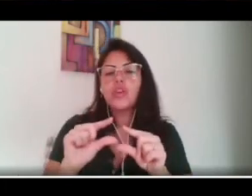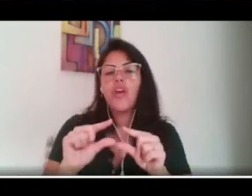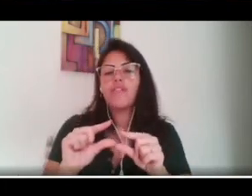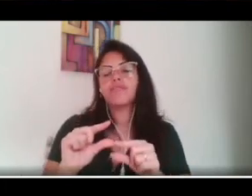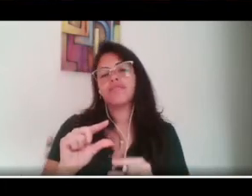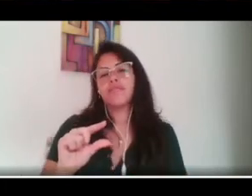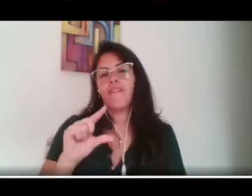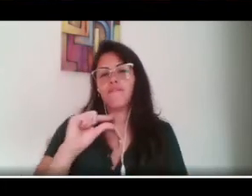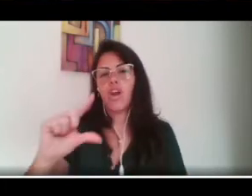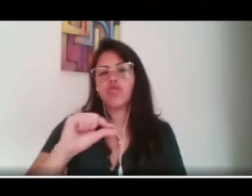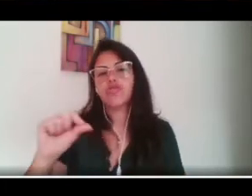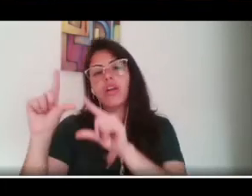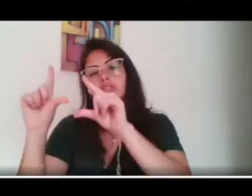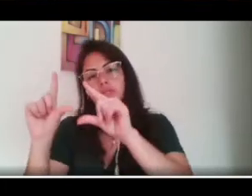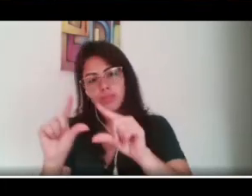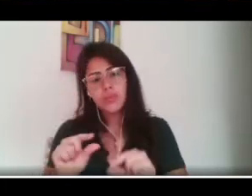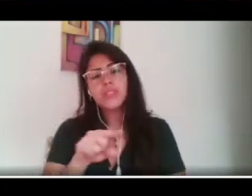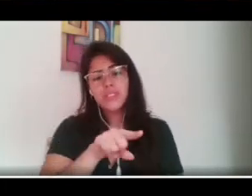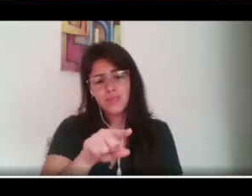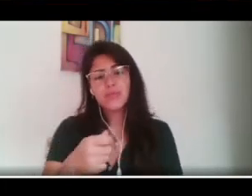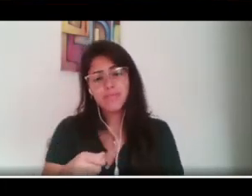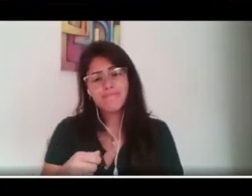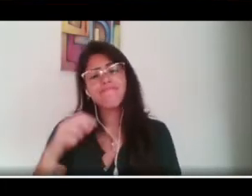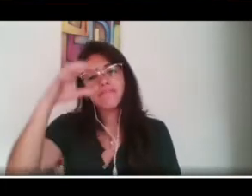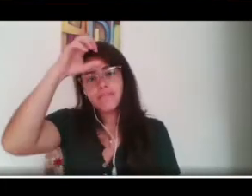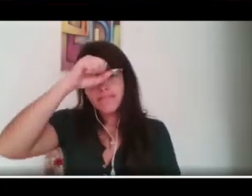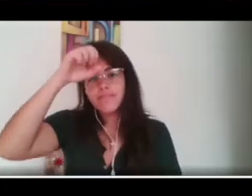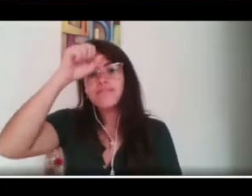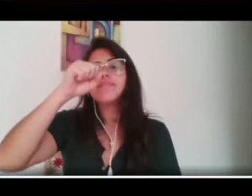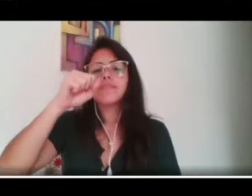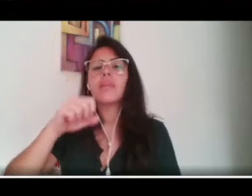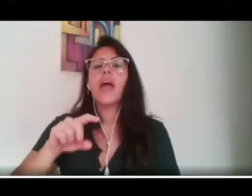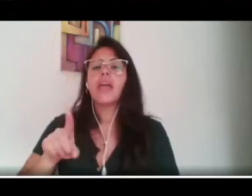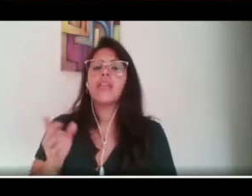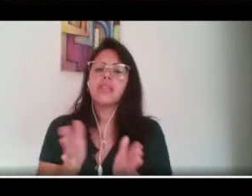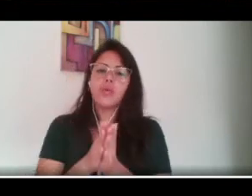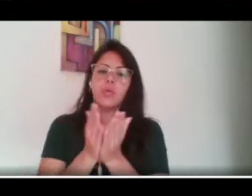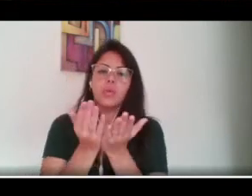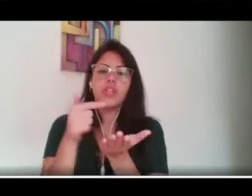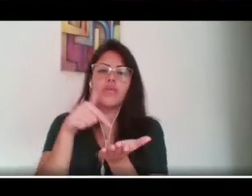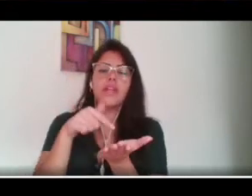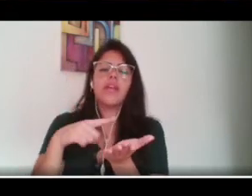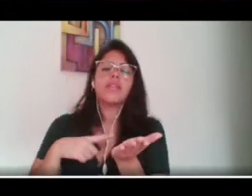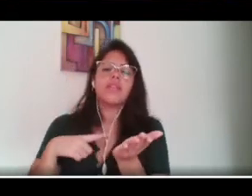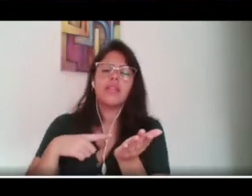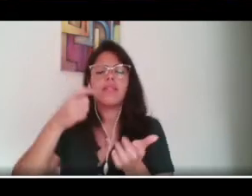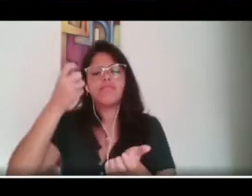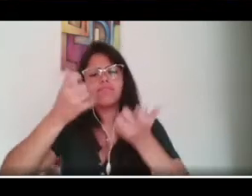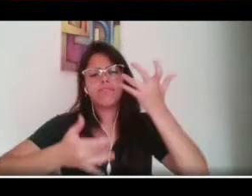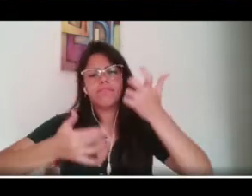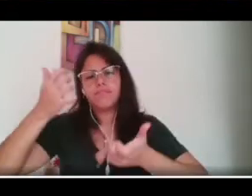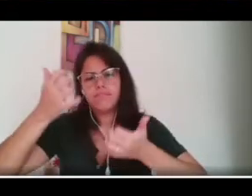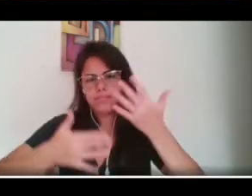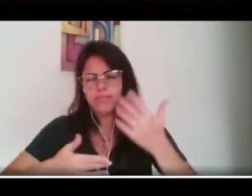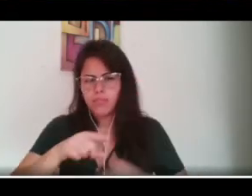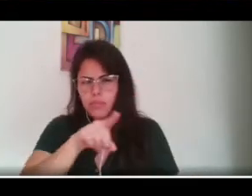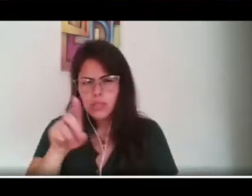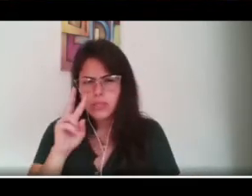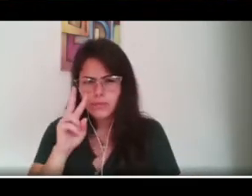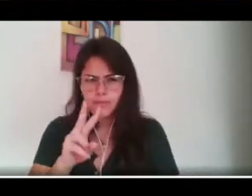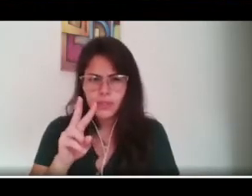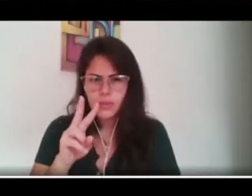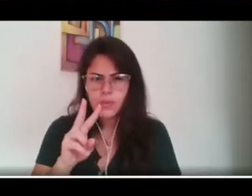tem que aprender, e no livro ele discute esse tipo de desenho. Vocês chegaram a olhar isso, gente?